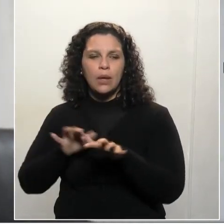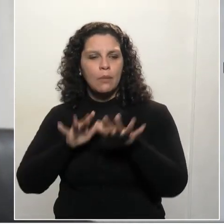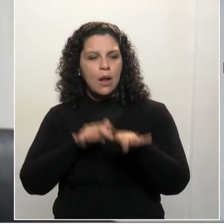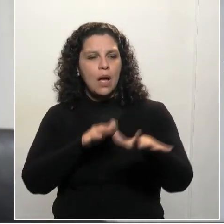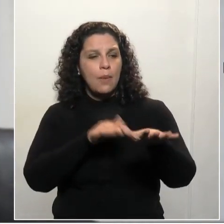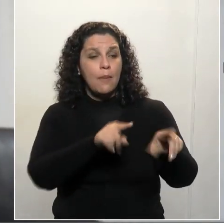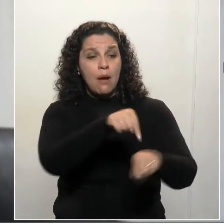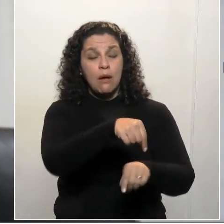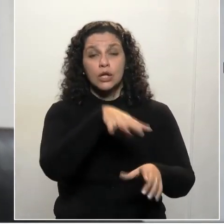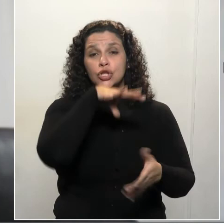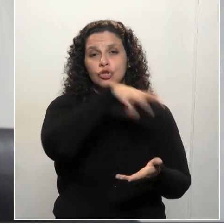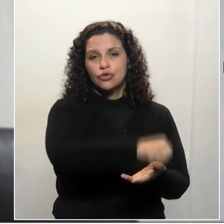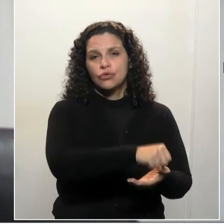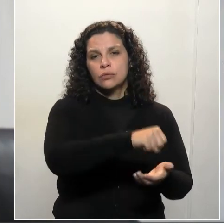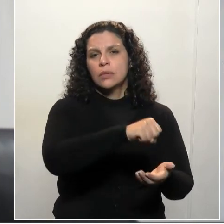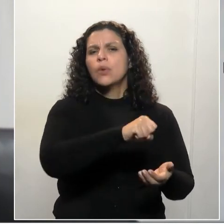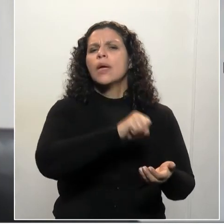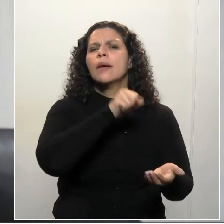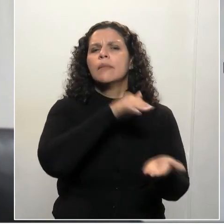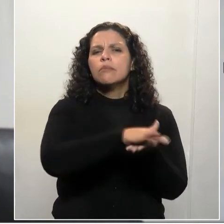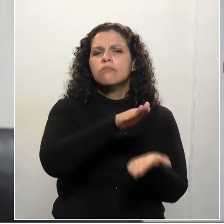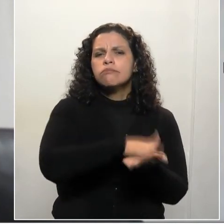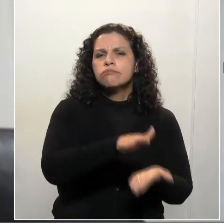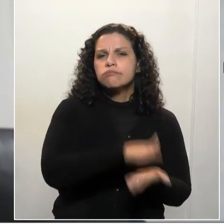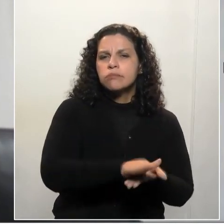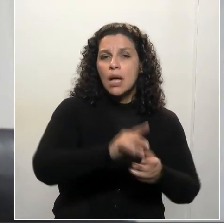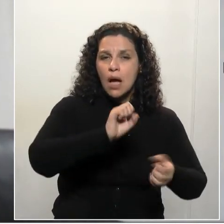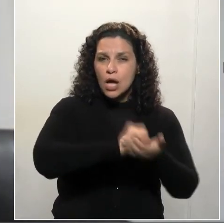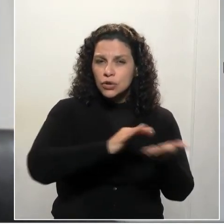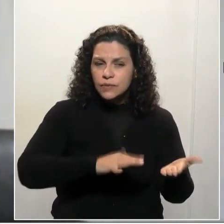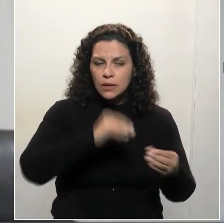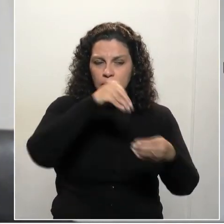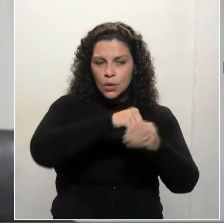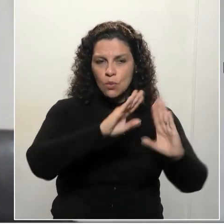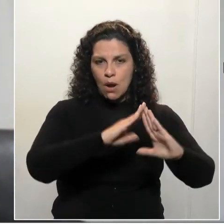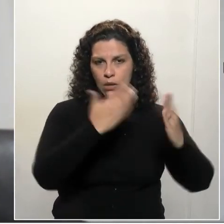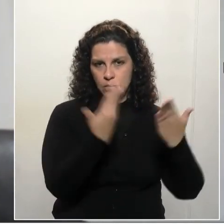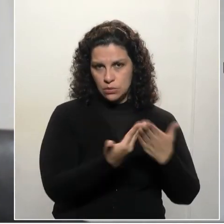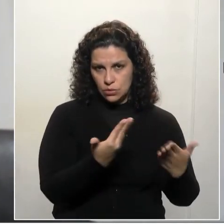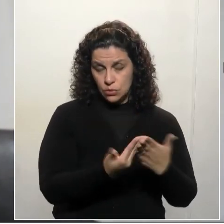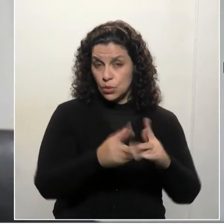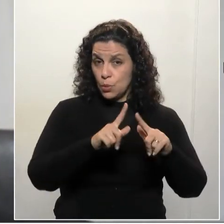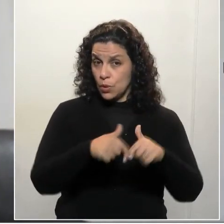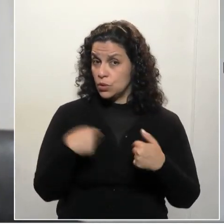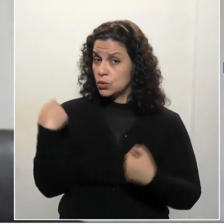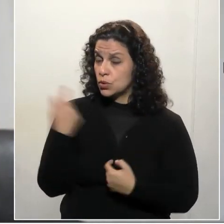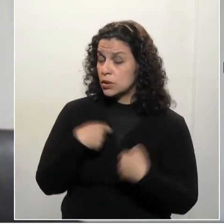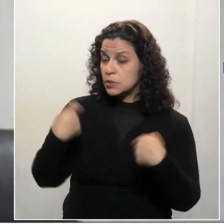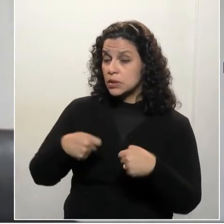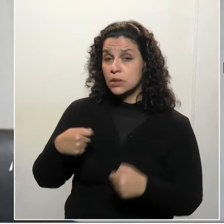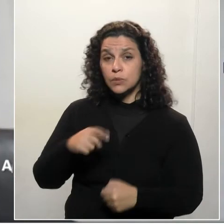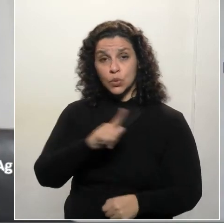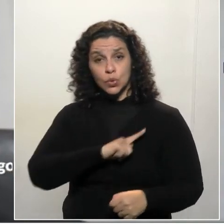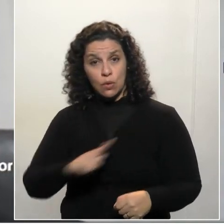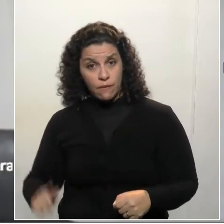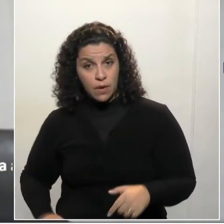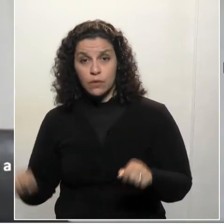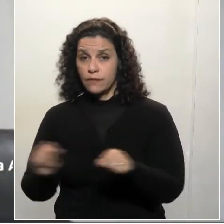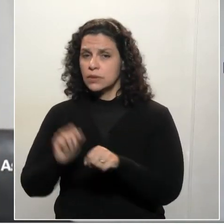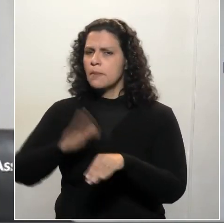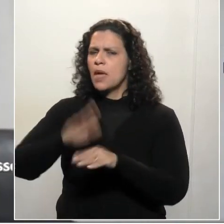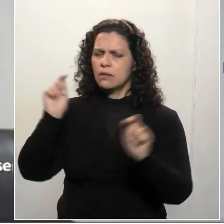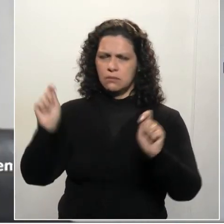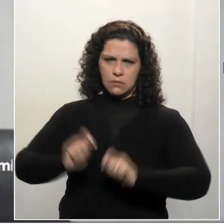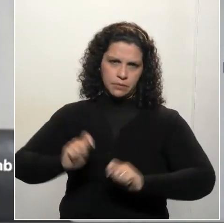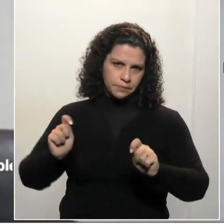estudantes, para ir buscar material impresso. Então é preciso que o governo faça mais. Dá para